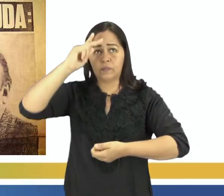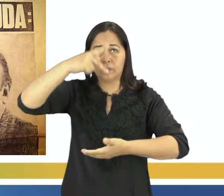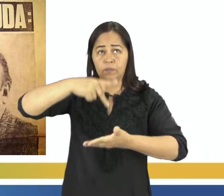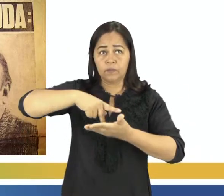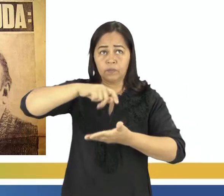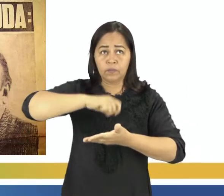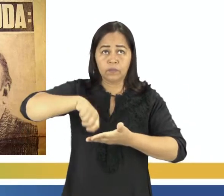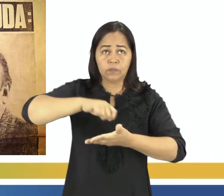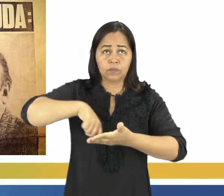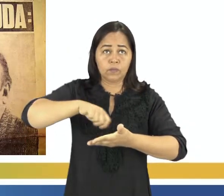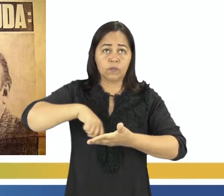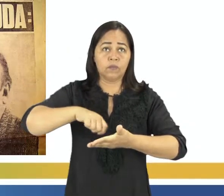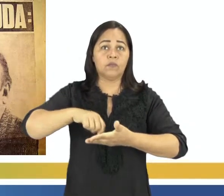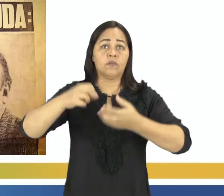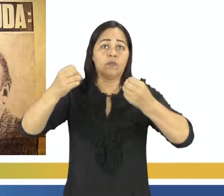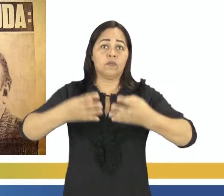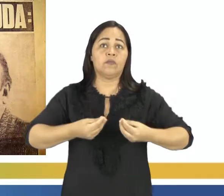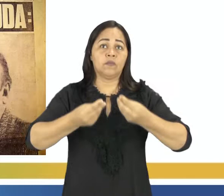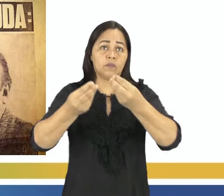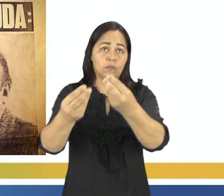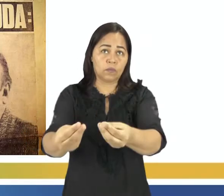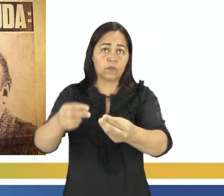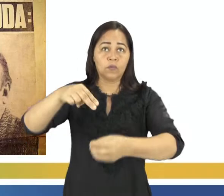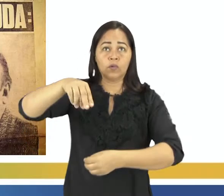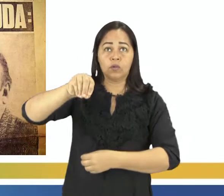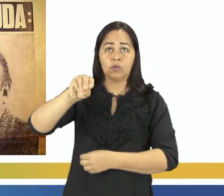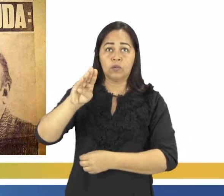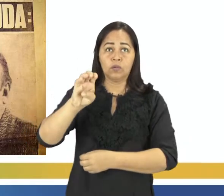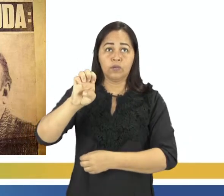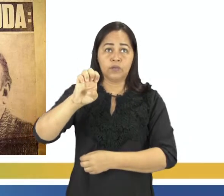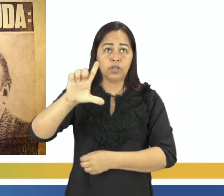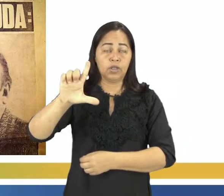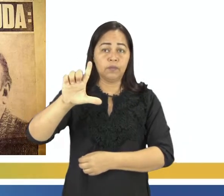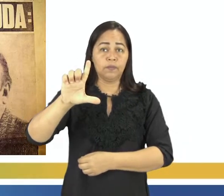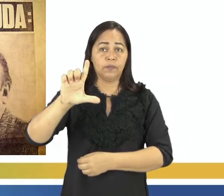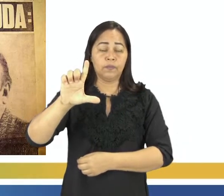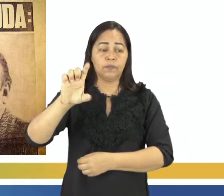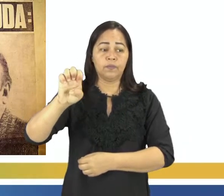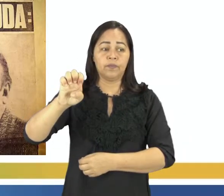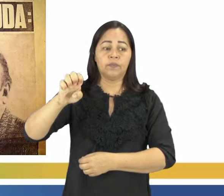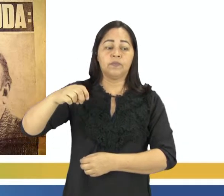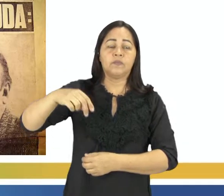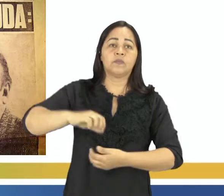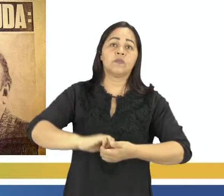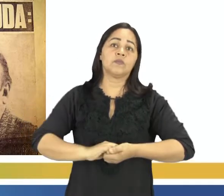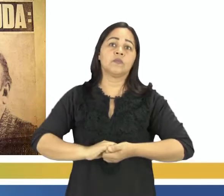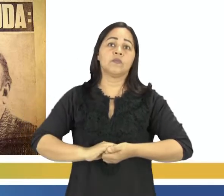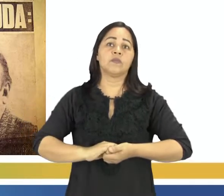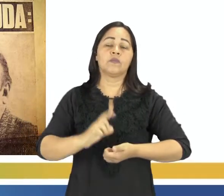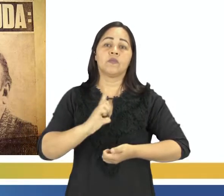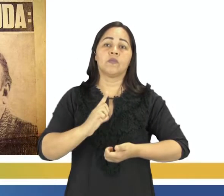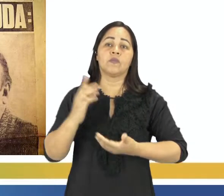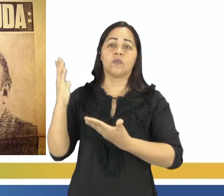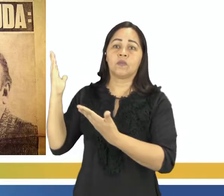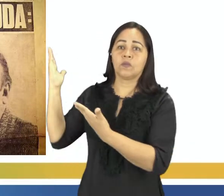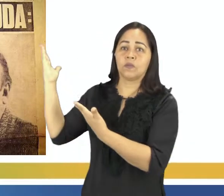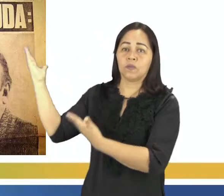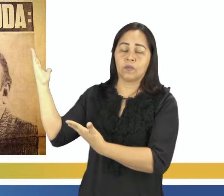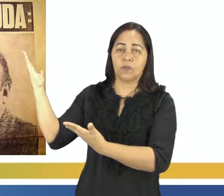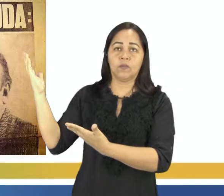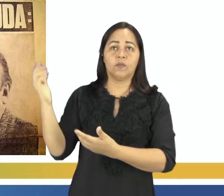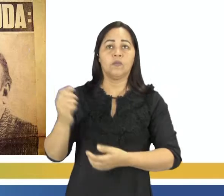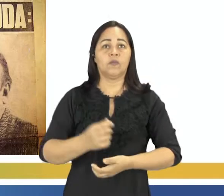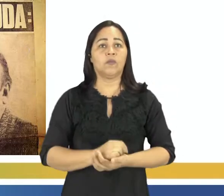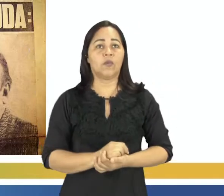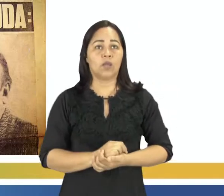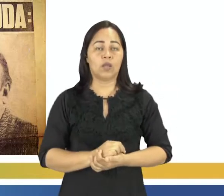e recebeu o Prêmio Nobel de Literatura em 1971. Aí no slide nós temos duas imagens que representam bastante esse